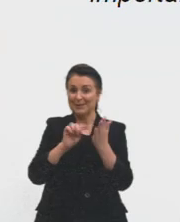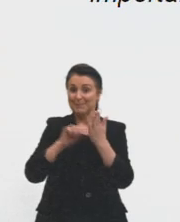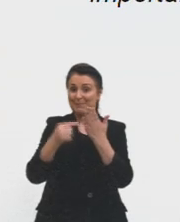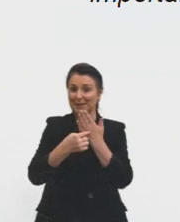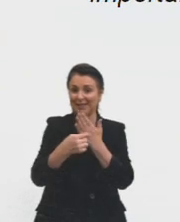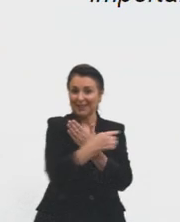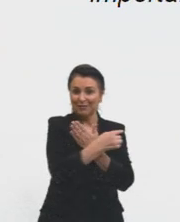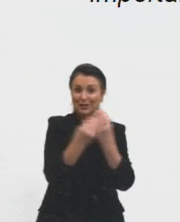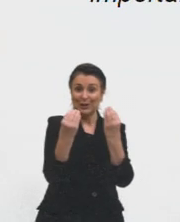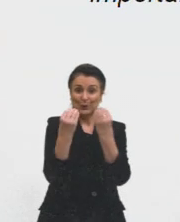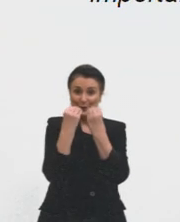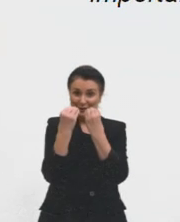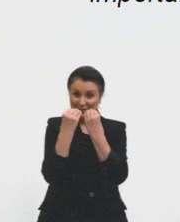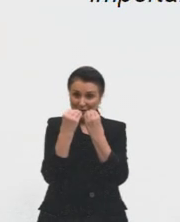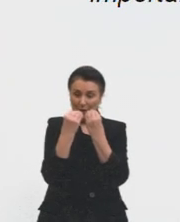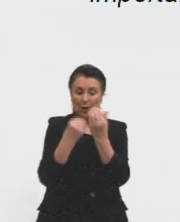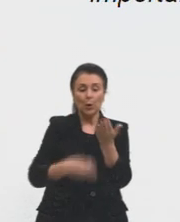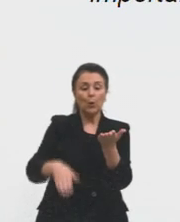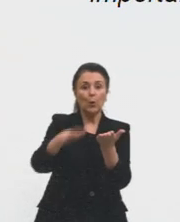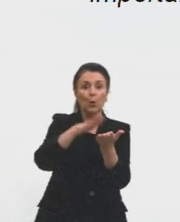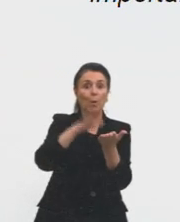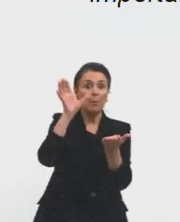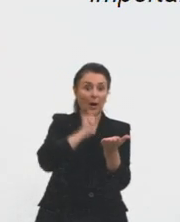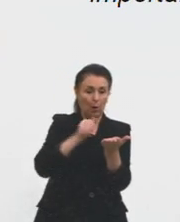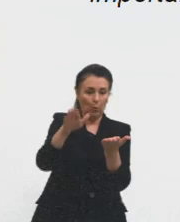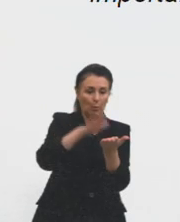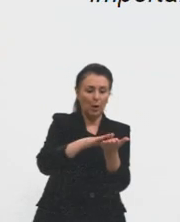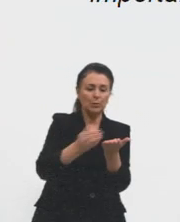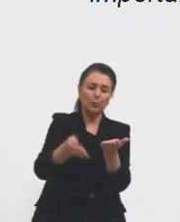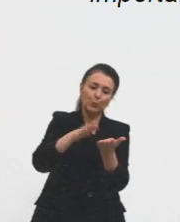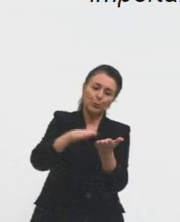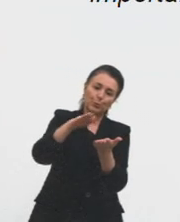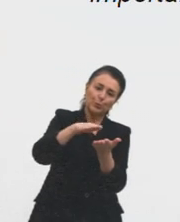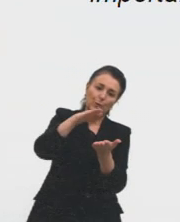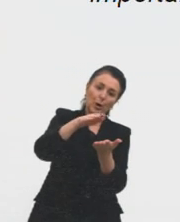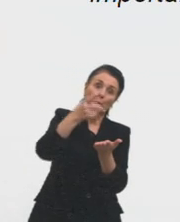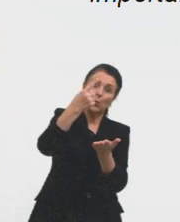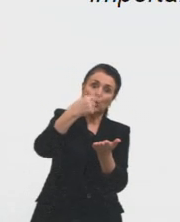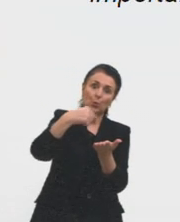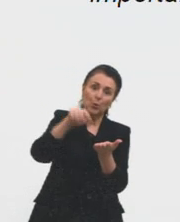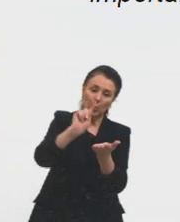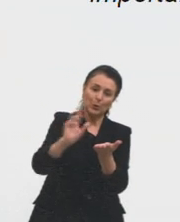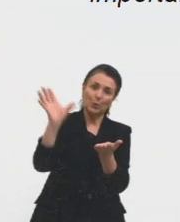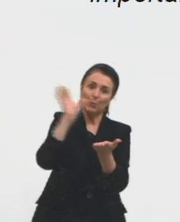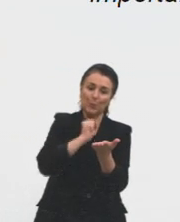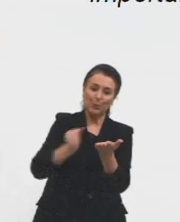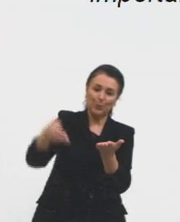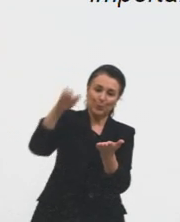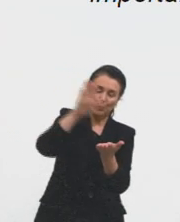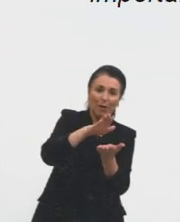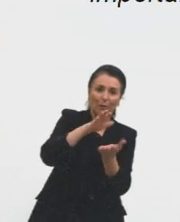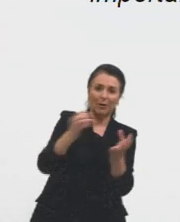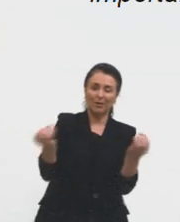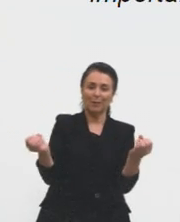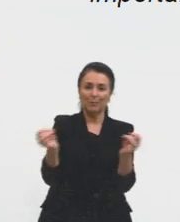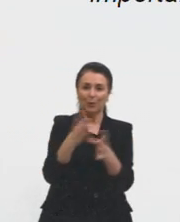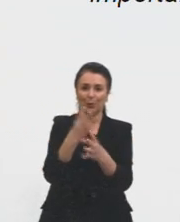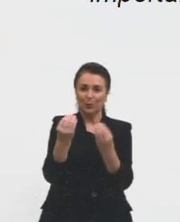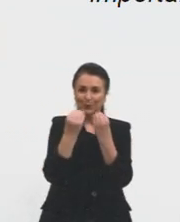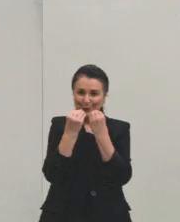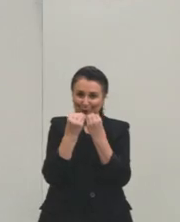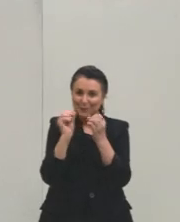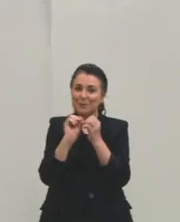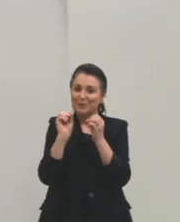como é que ele coloca esse pãozinho mas o recheio mas o outro pãozinho e constrói esse texto dissertativo-argumentativo